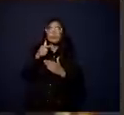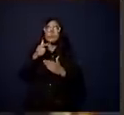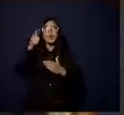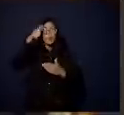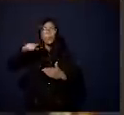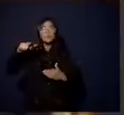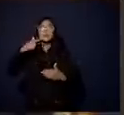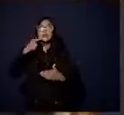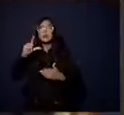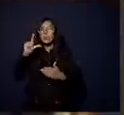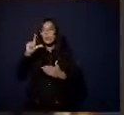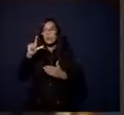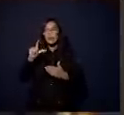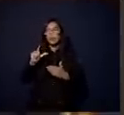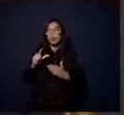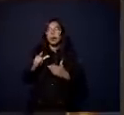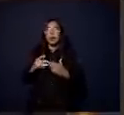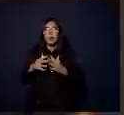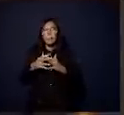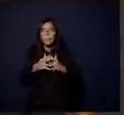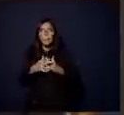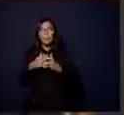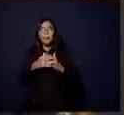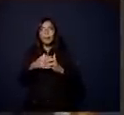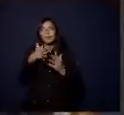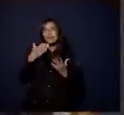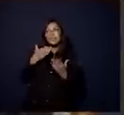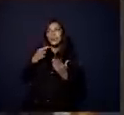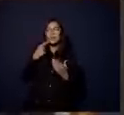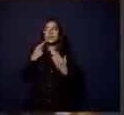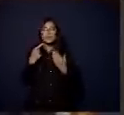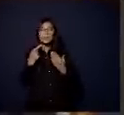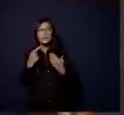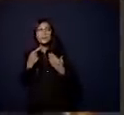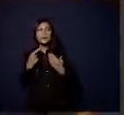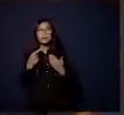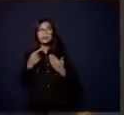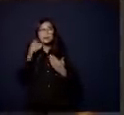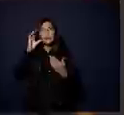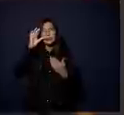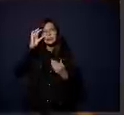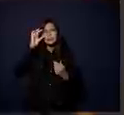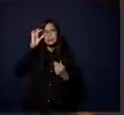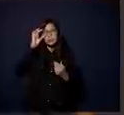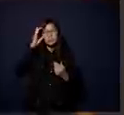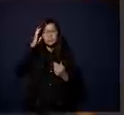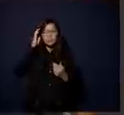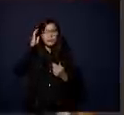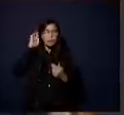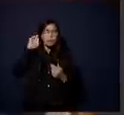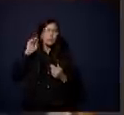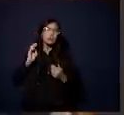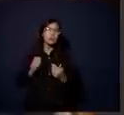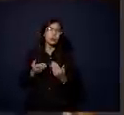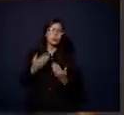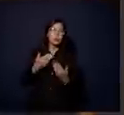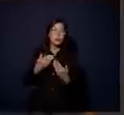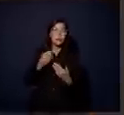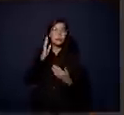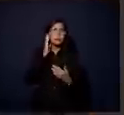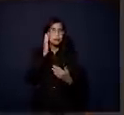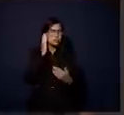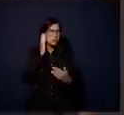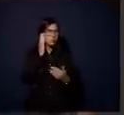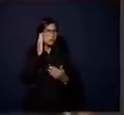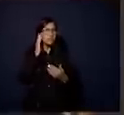cada vez menos Clara ele é totalmente não cumulativo então o que significa ser totalmente não comparativo